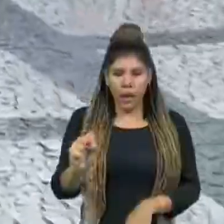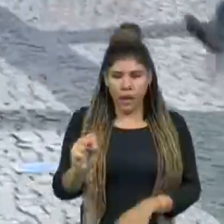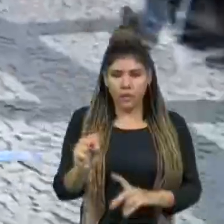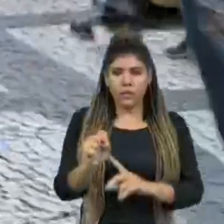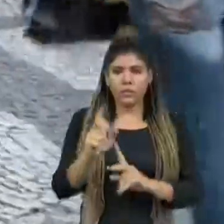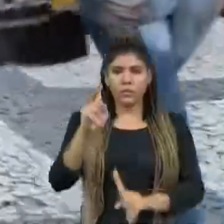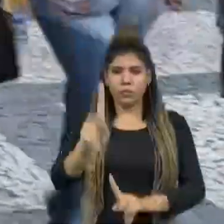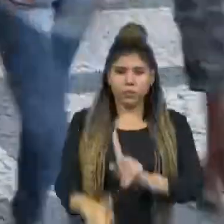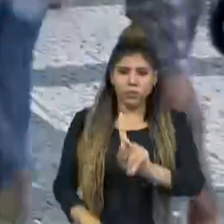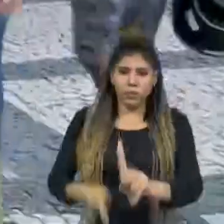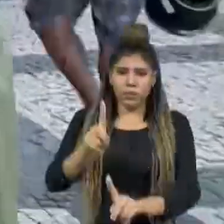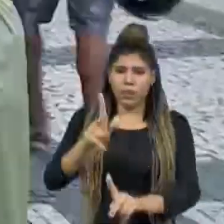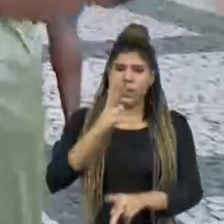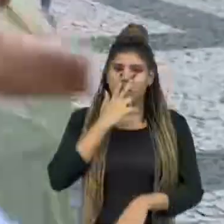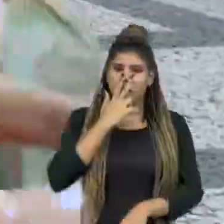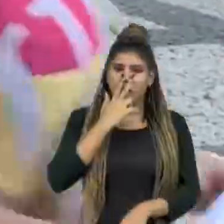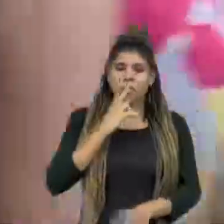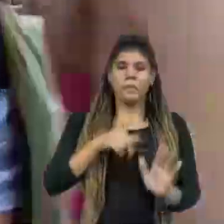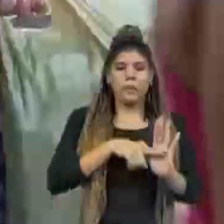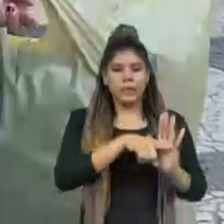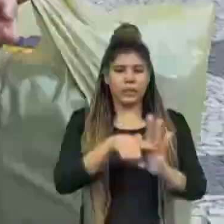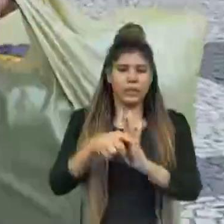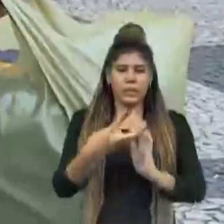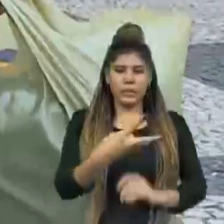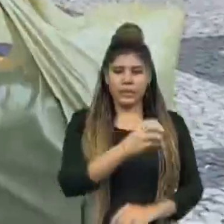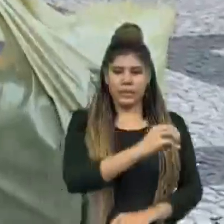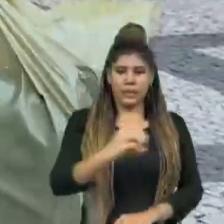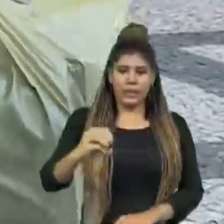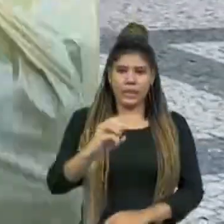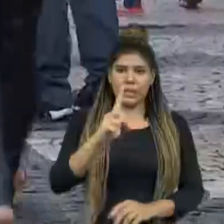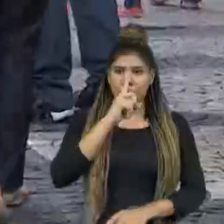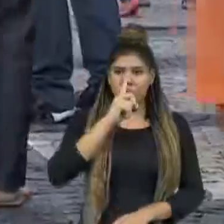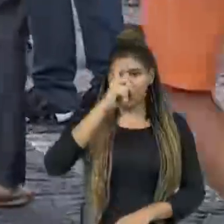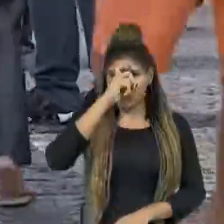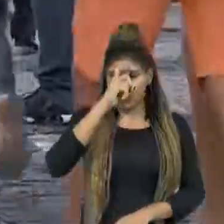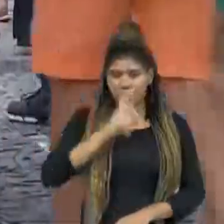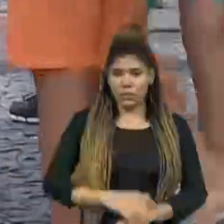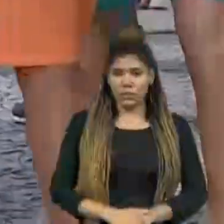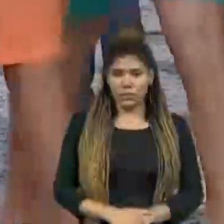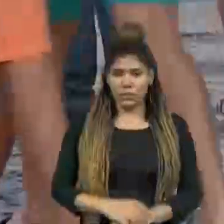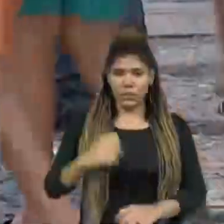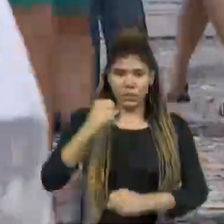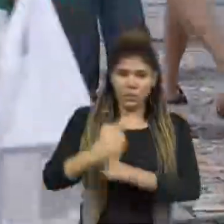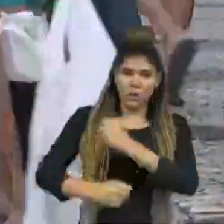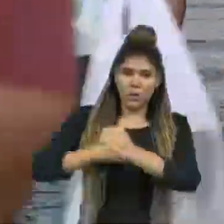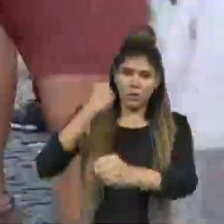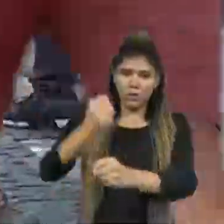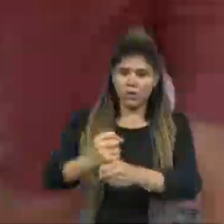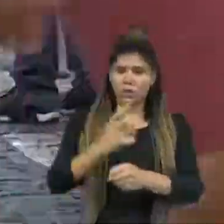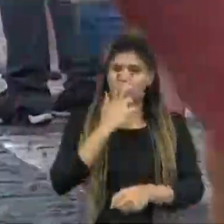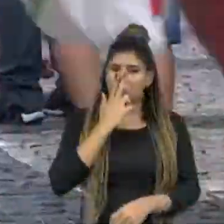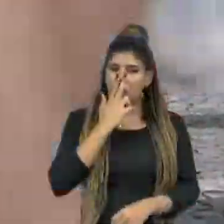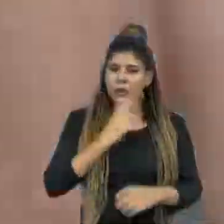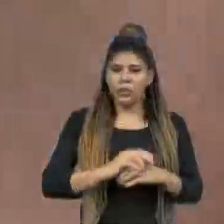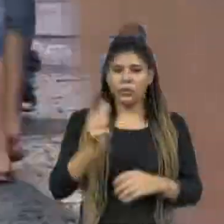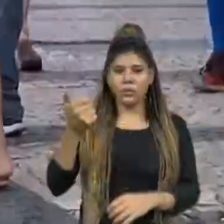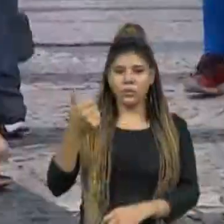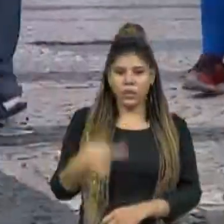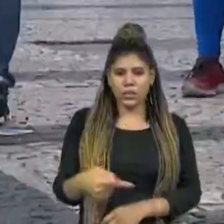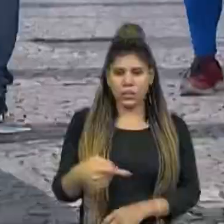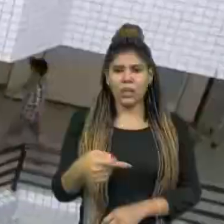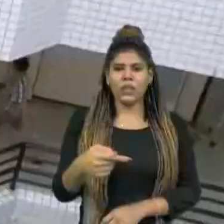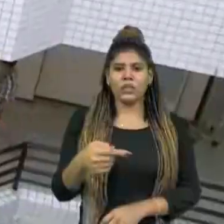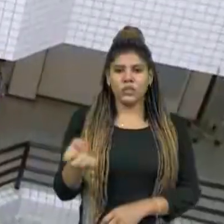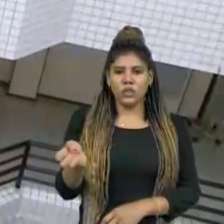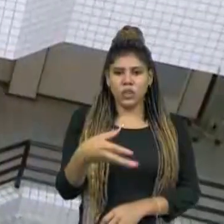de 300 hospitais de 2005 a 2019. Para o próximo ano, estima-se mais de 17 mil casos